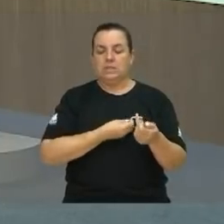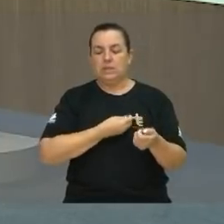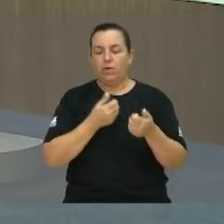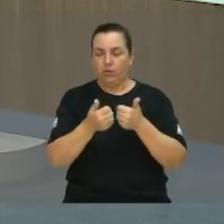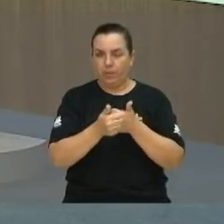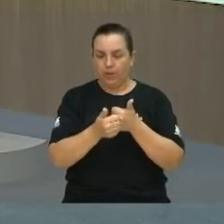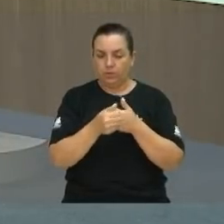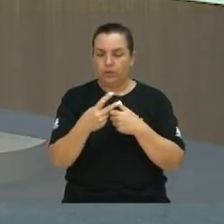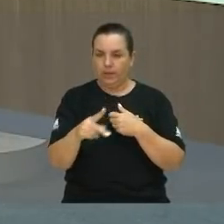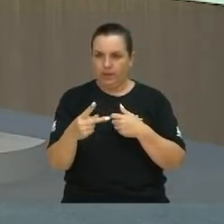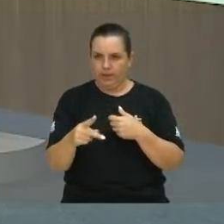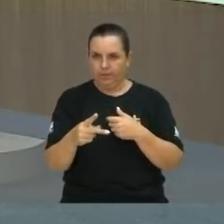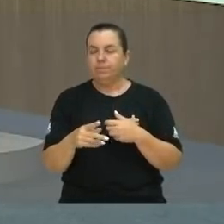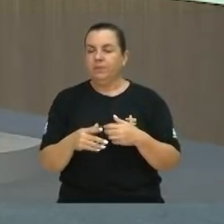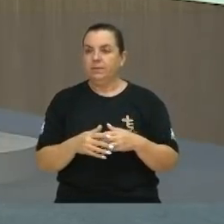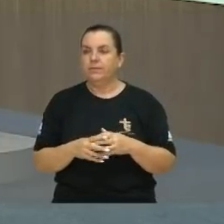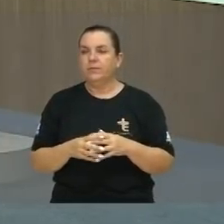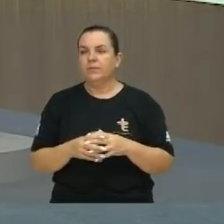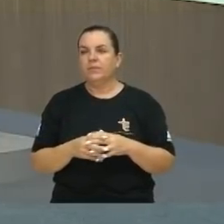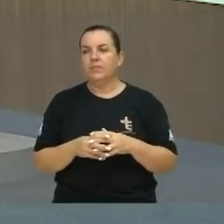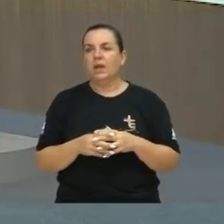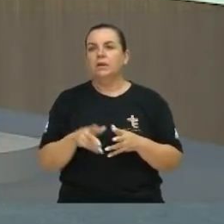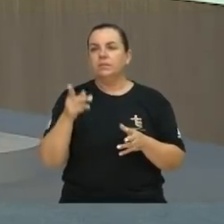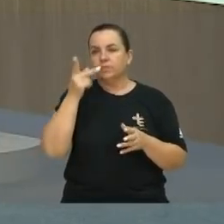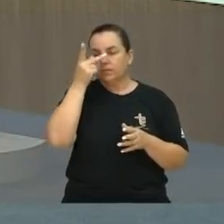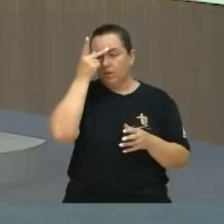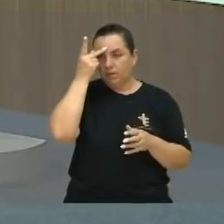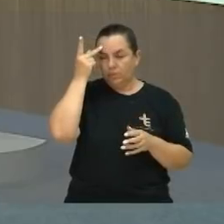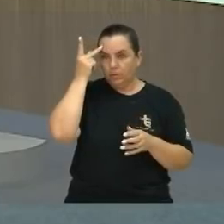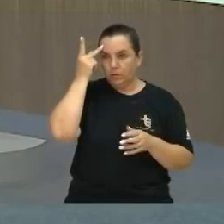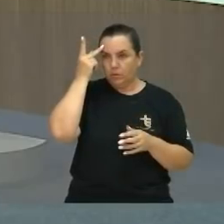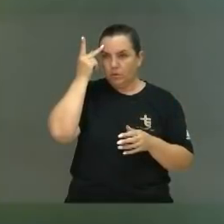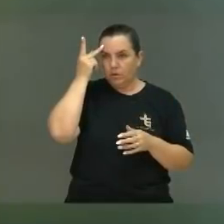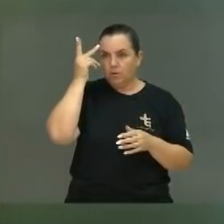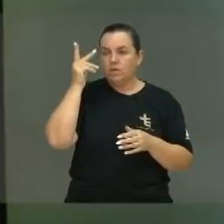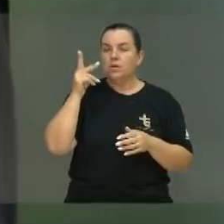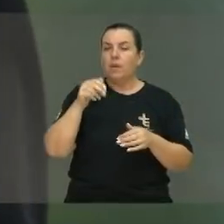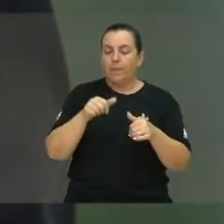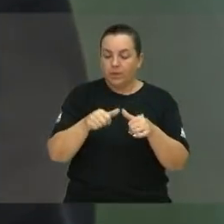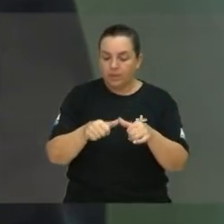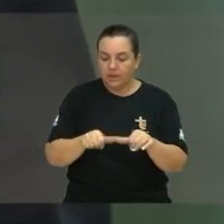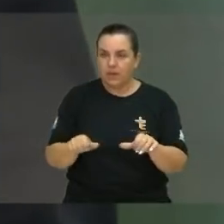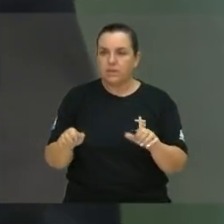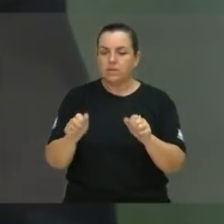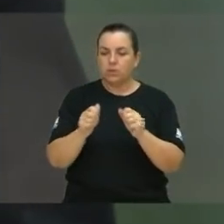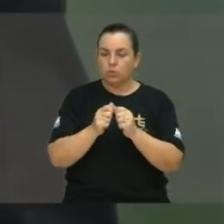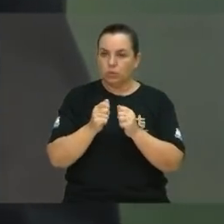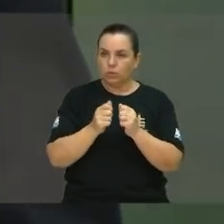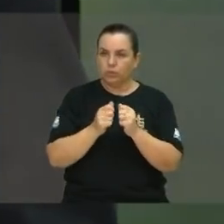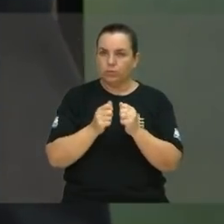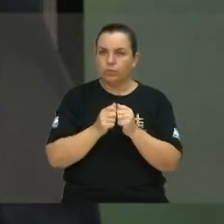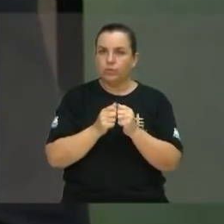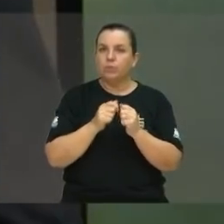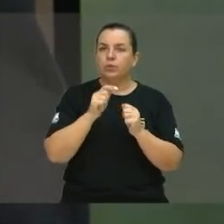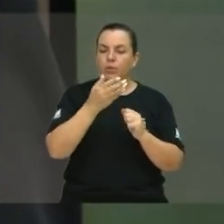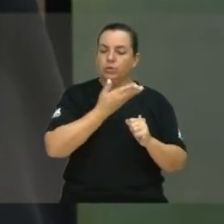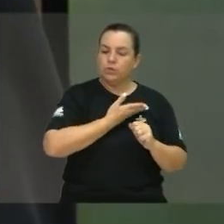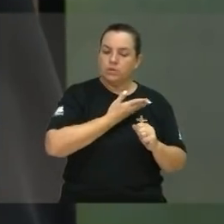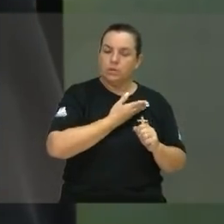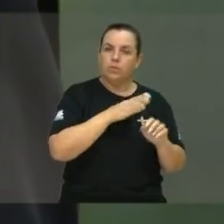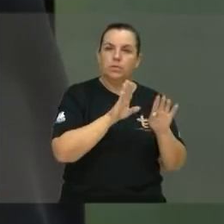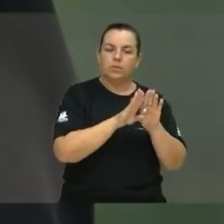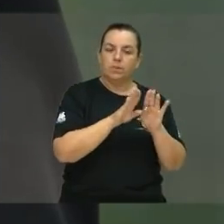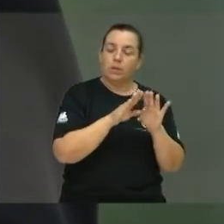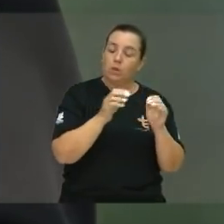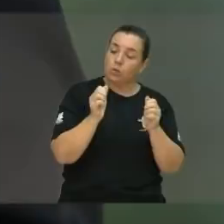são os que mais de maneira mais fixa permanecem na memória dos discípulos em